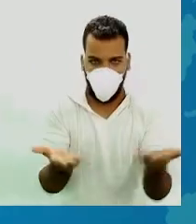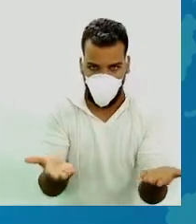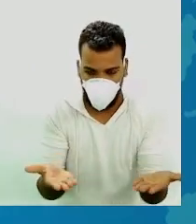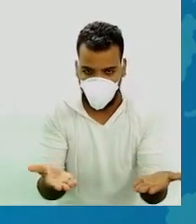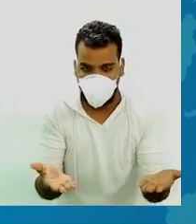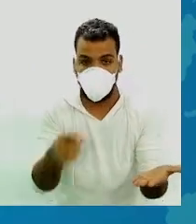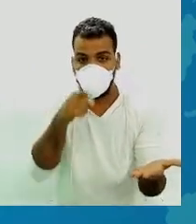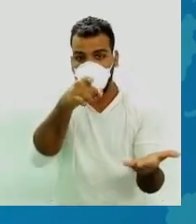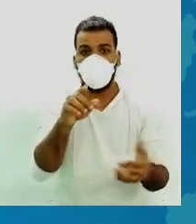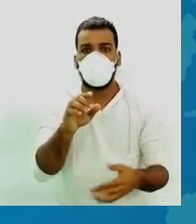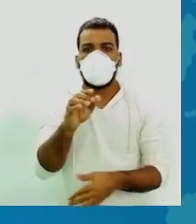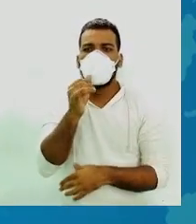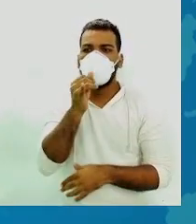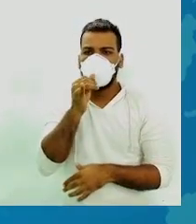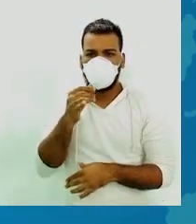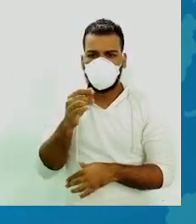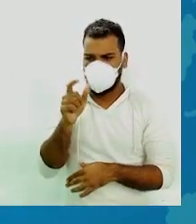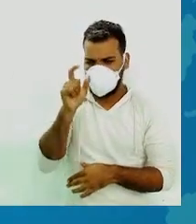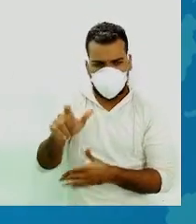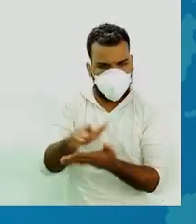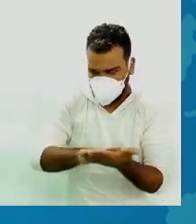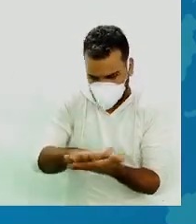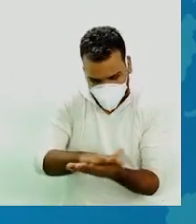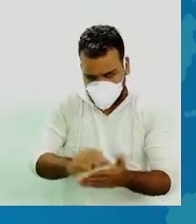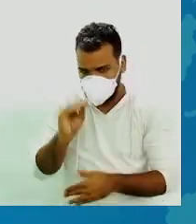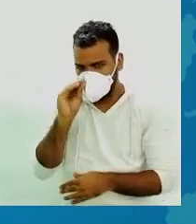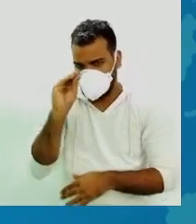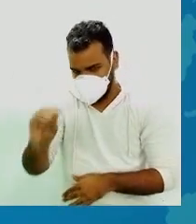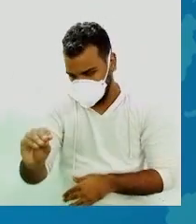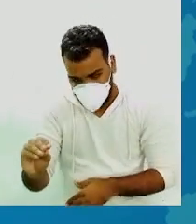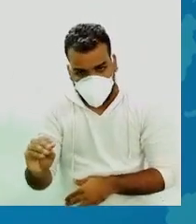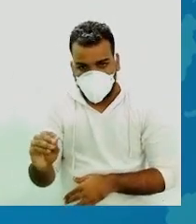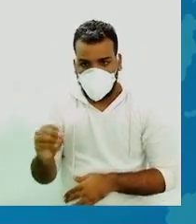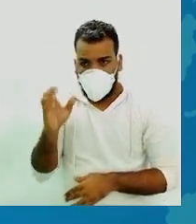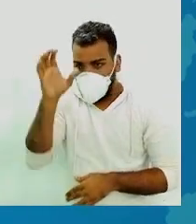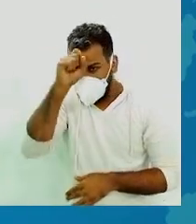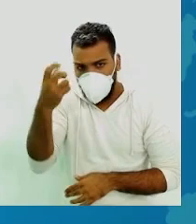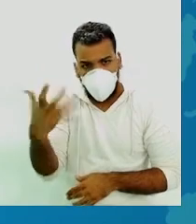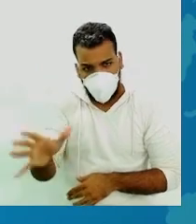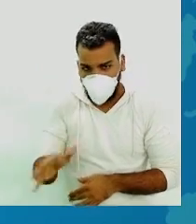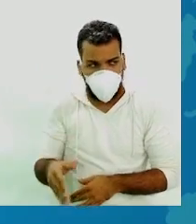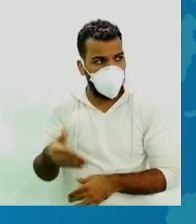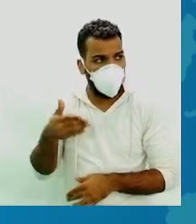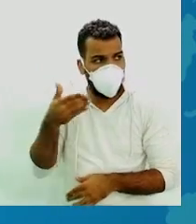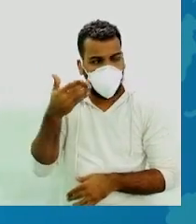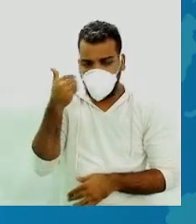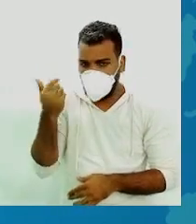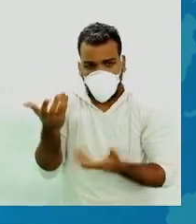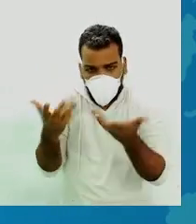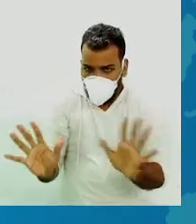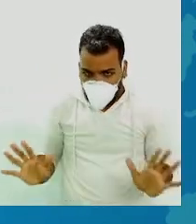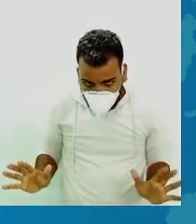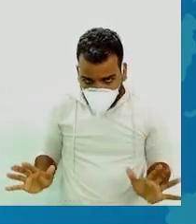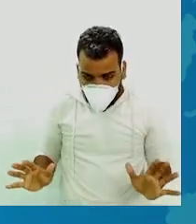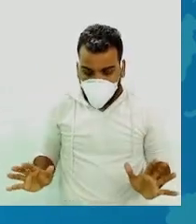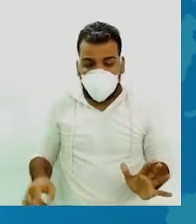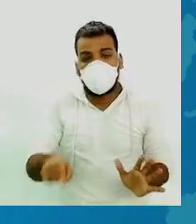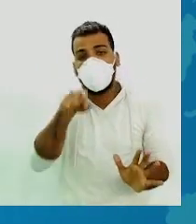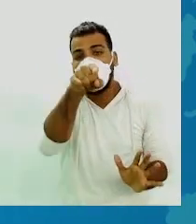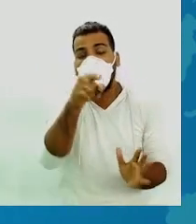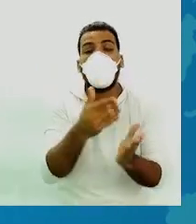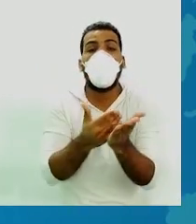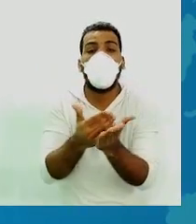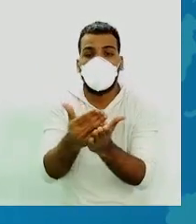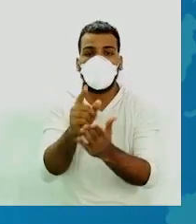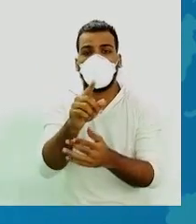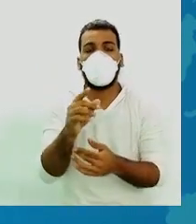você não se interessa, quando você não se aproxima, quando você não se envolve, você começa agora a fazer o